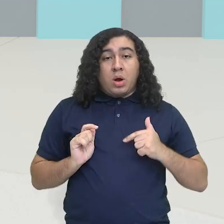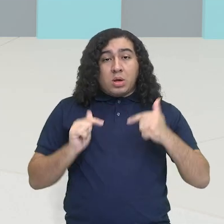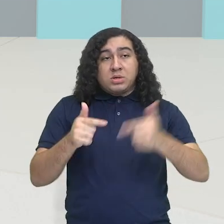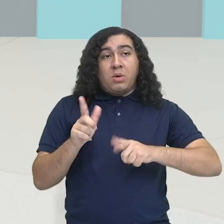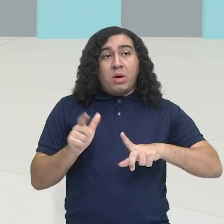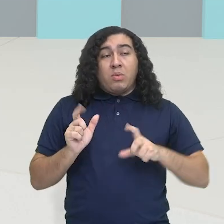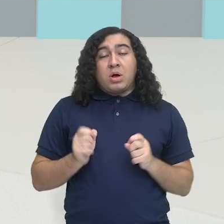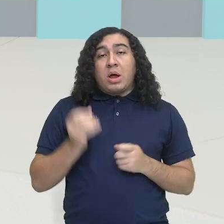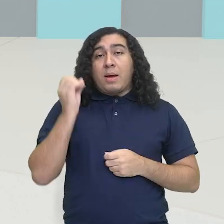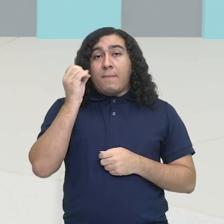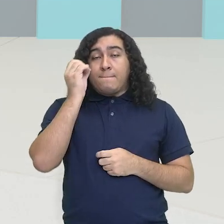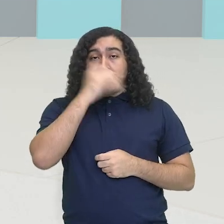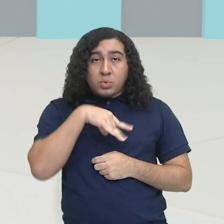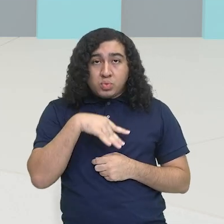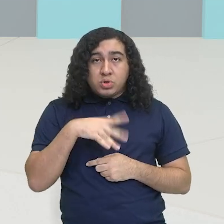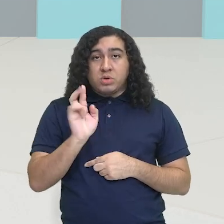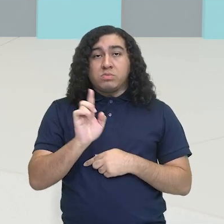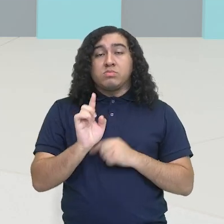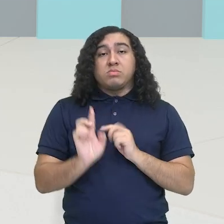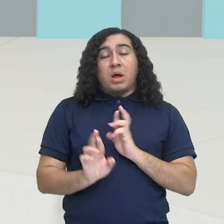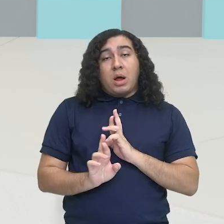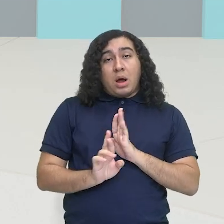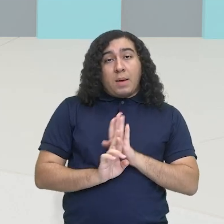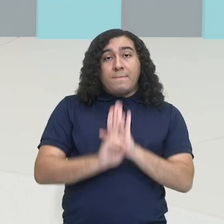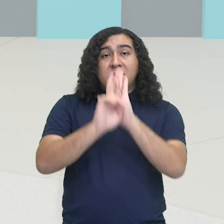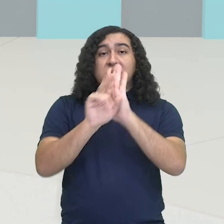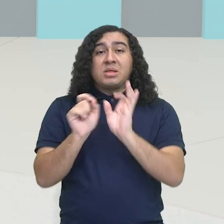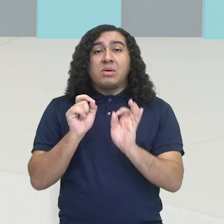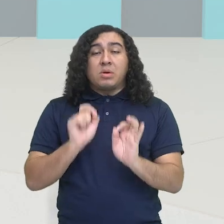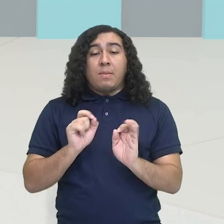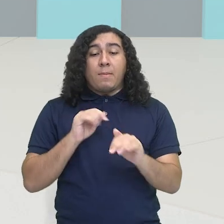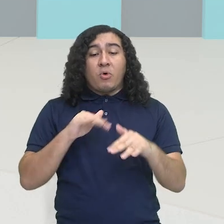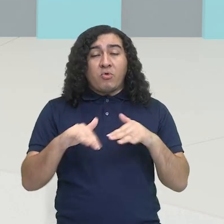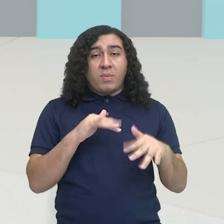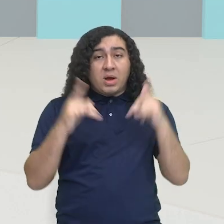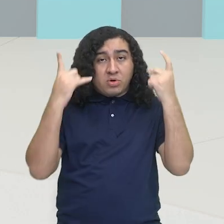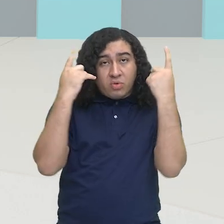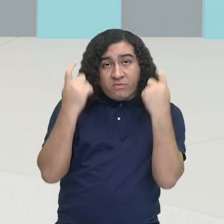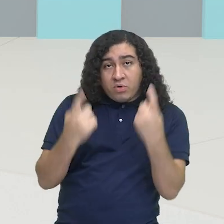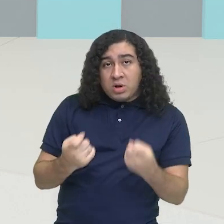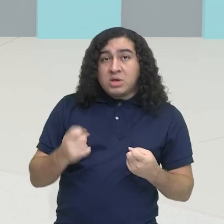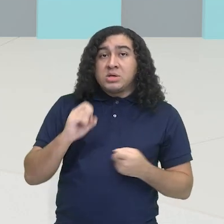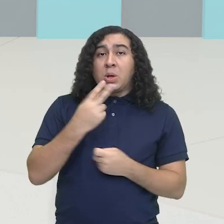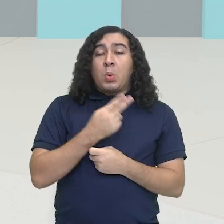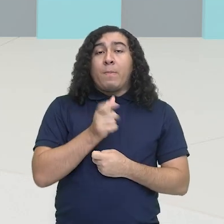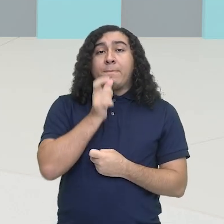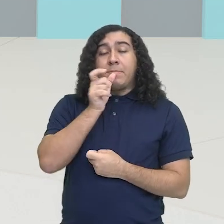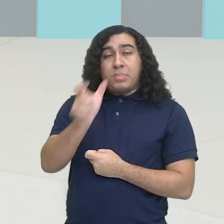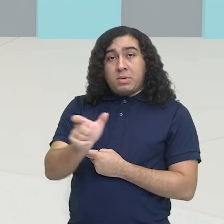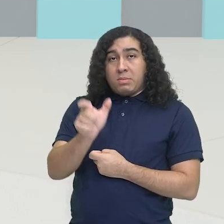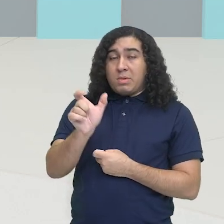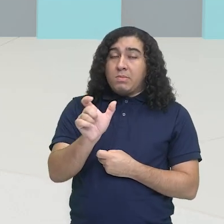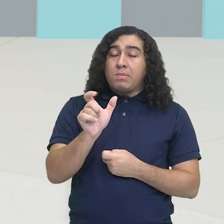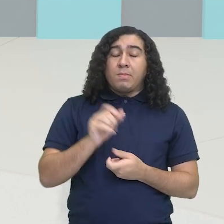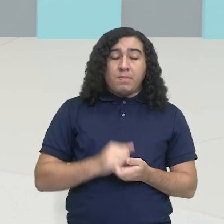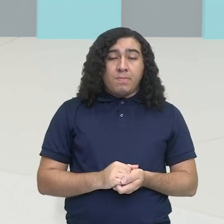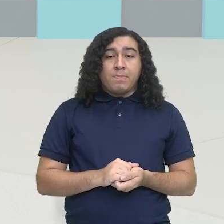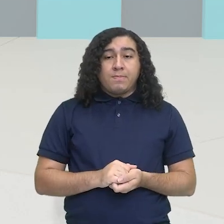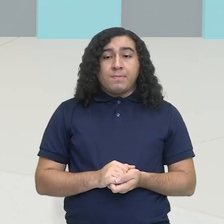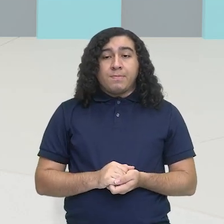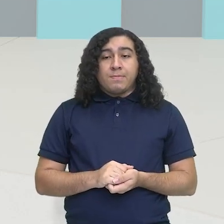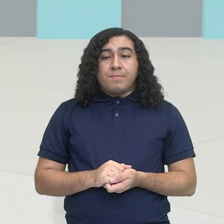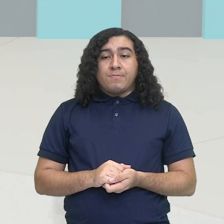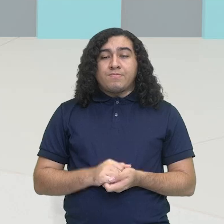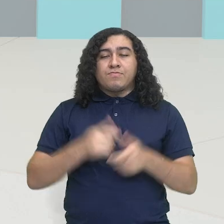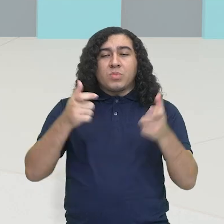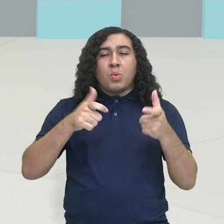ser grosseiras, representadas por gestos obscenos, violência física ou ofensas pessoais. E